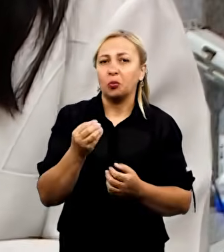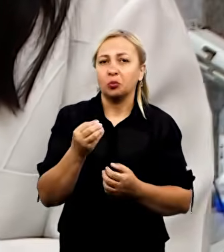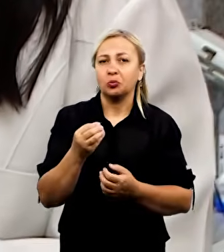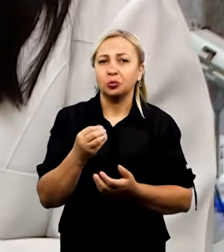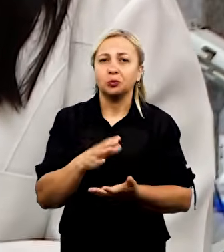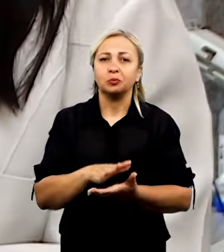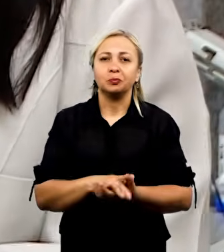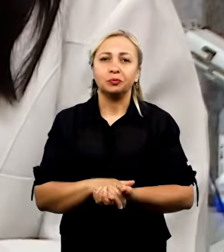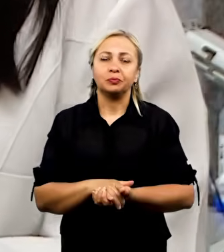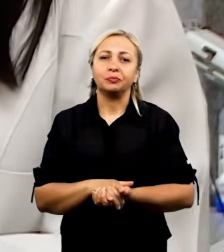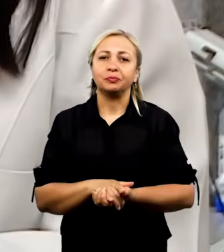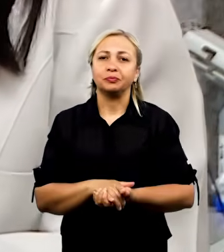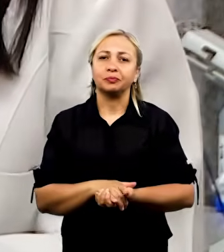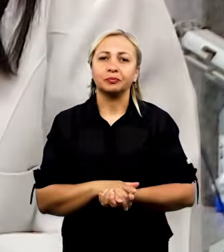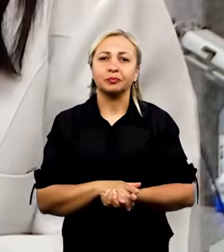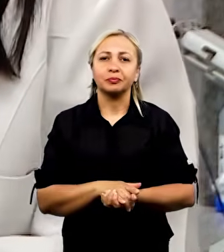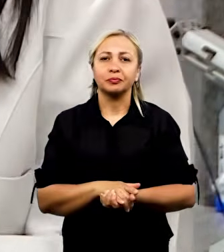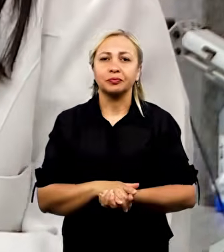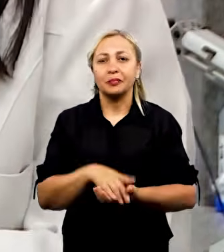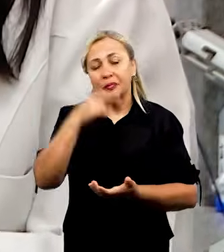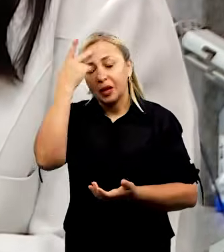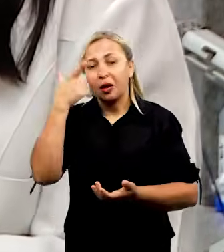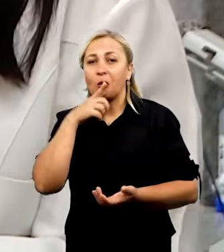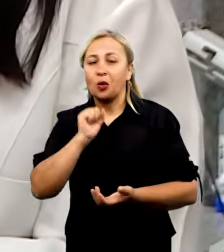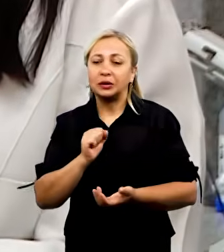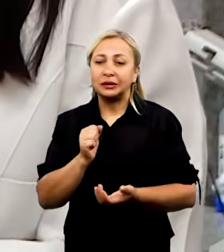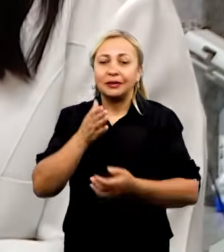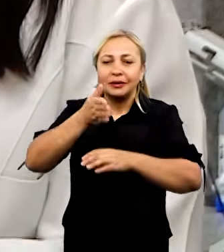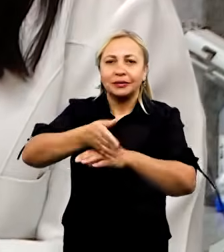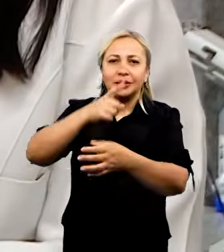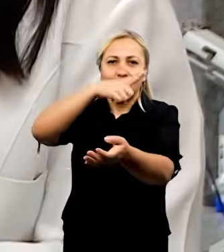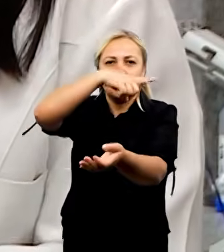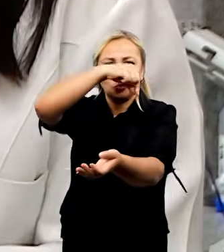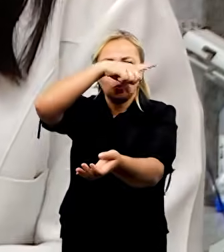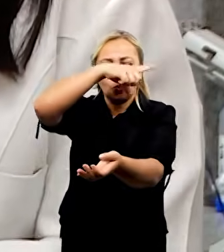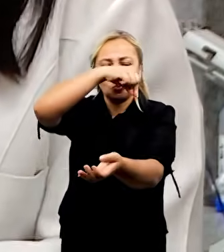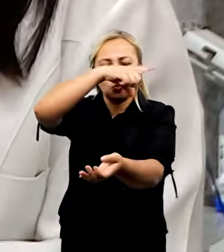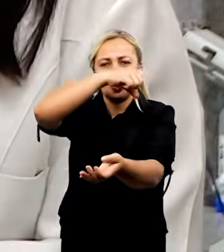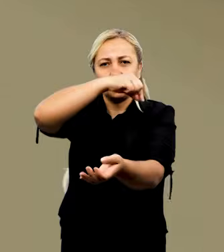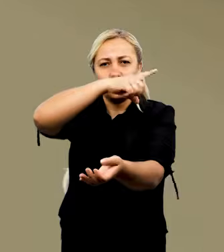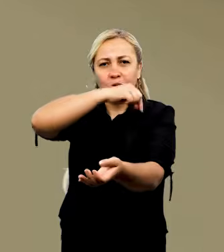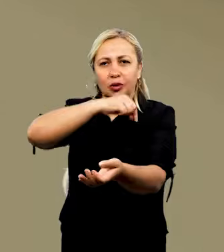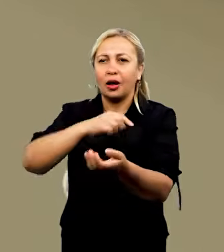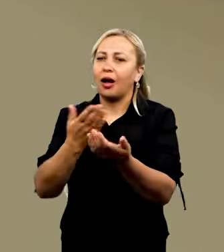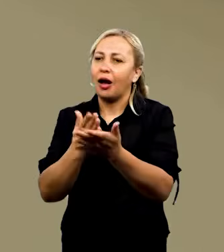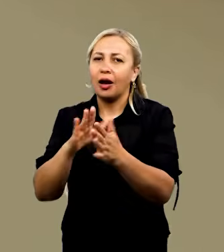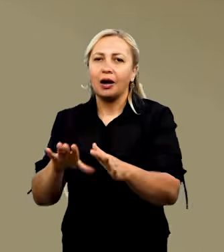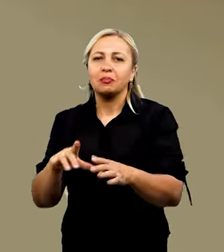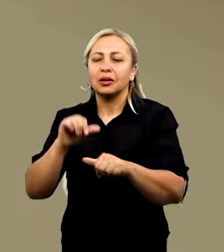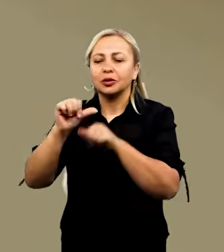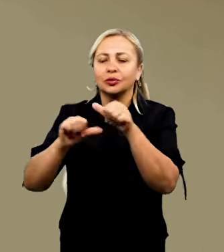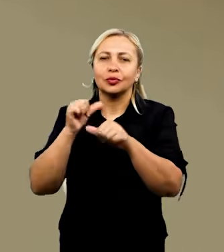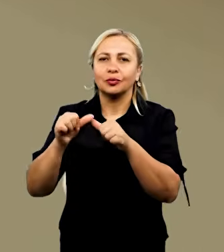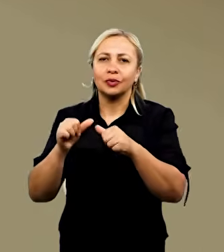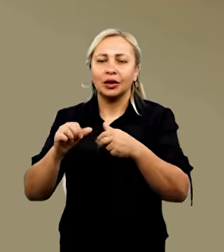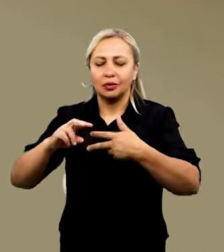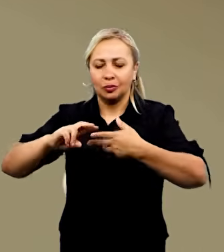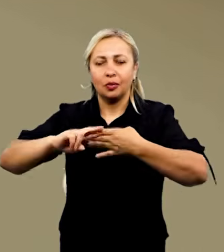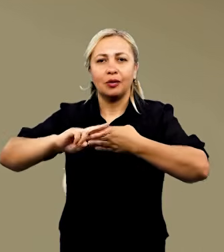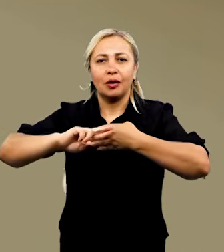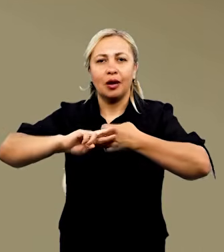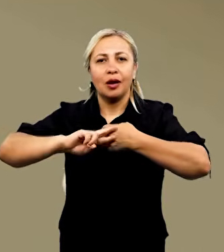demoram muito a conseguir o acesso ao soro, elas acabem desenvolvendo sequelas, como perda